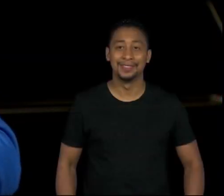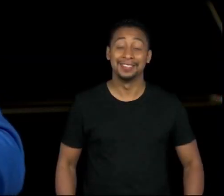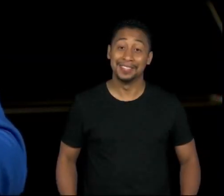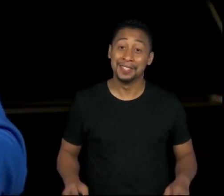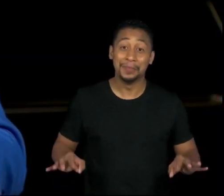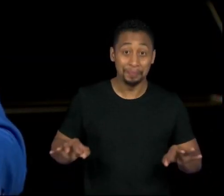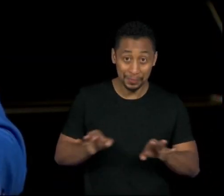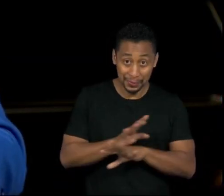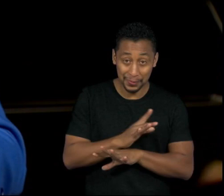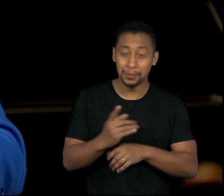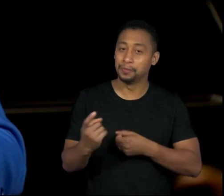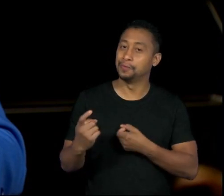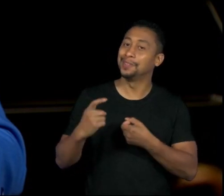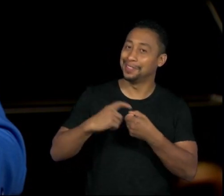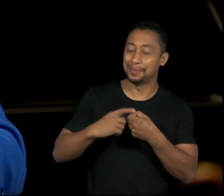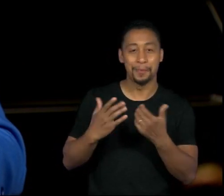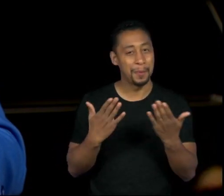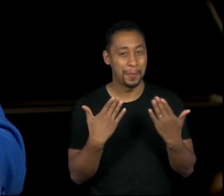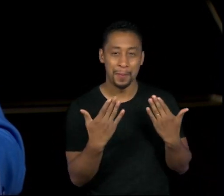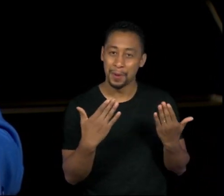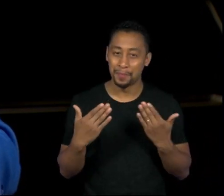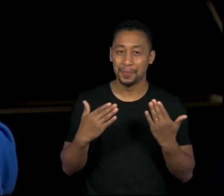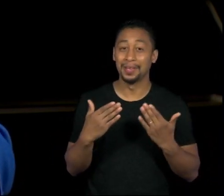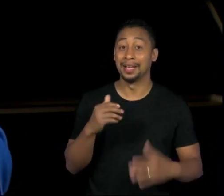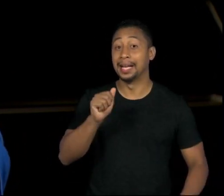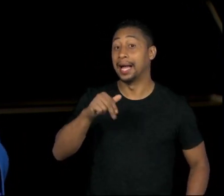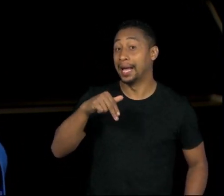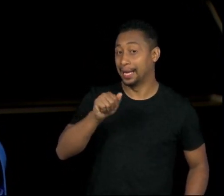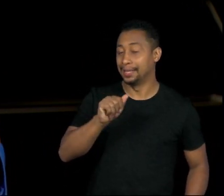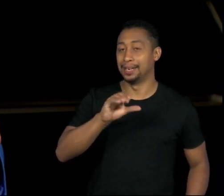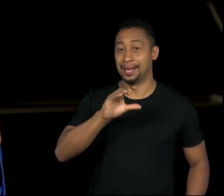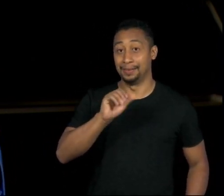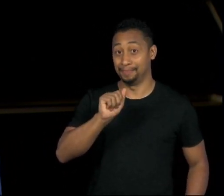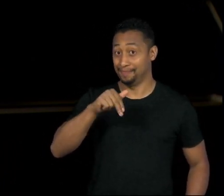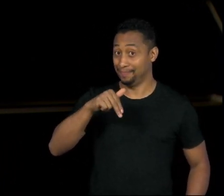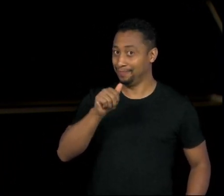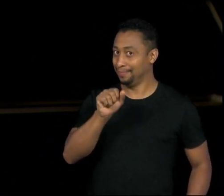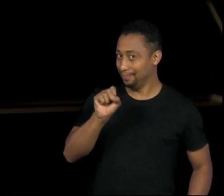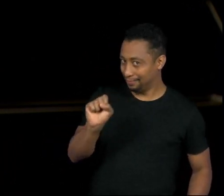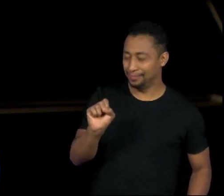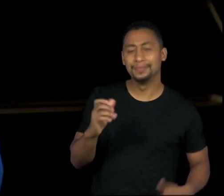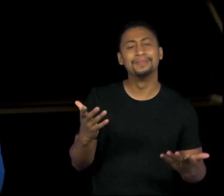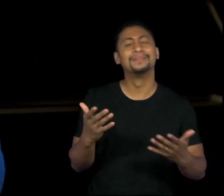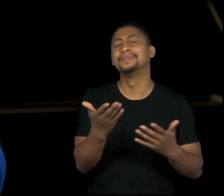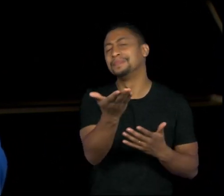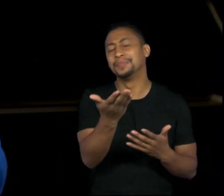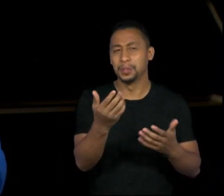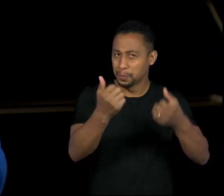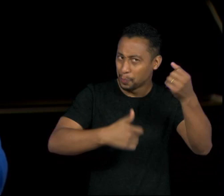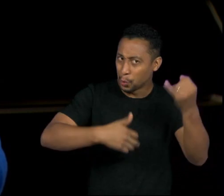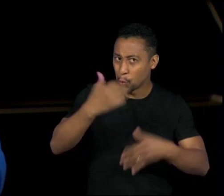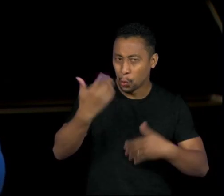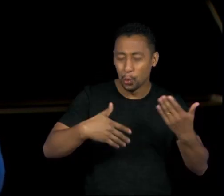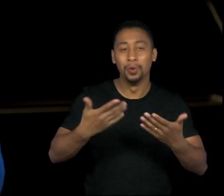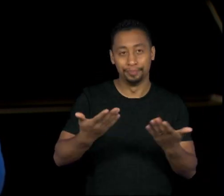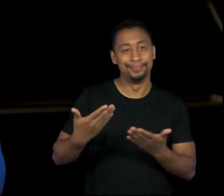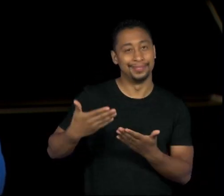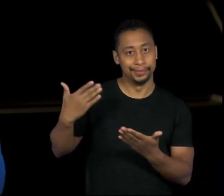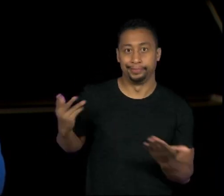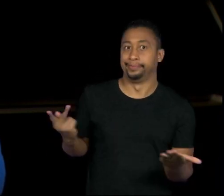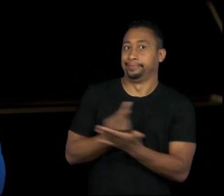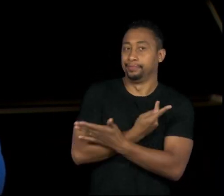Pronto, estamos de volta para o nosso bate-papo com a Ana Canhas. Ana, depois desses pés sujos que você falou, você acabou sendo contratada